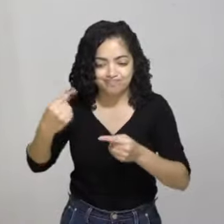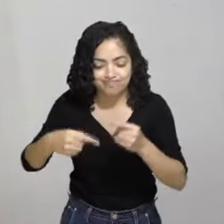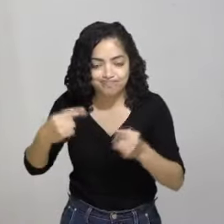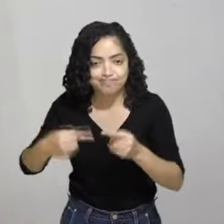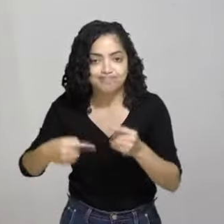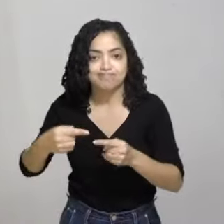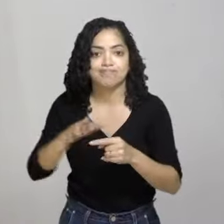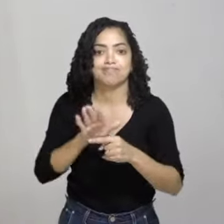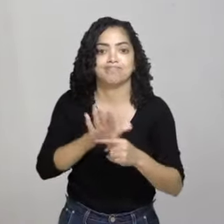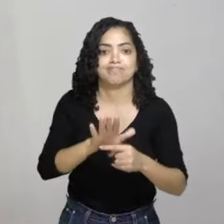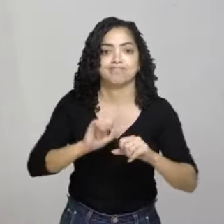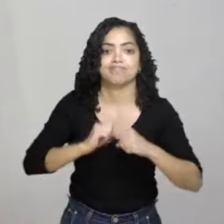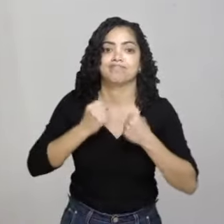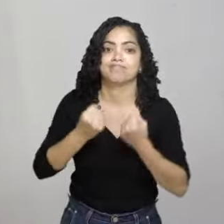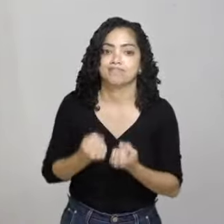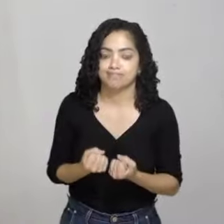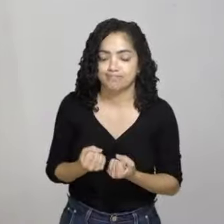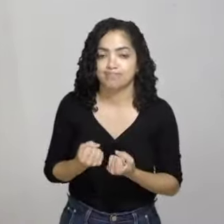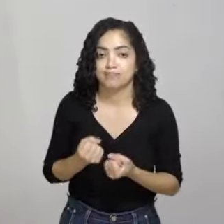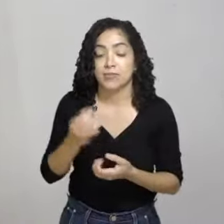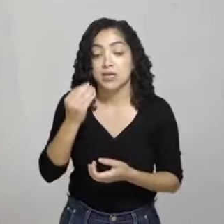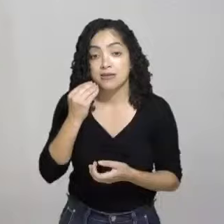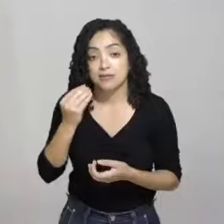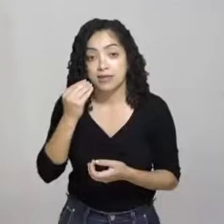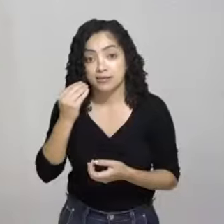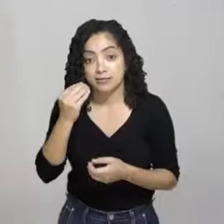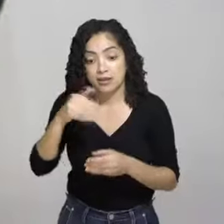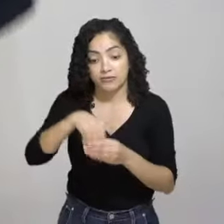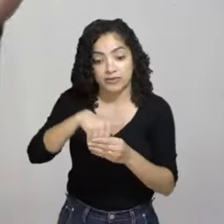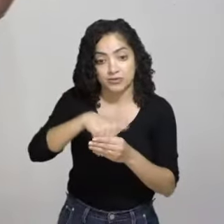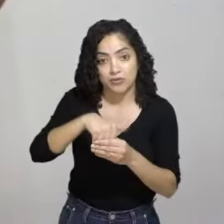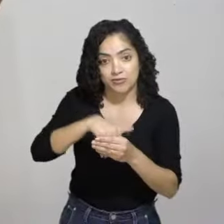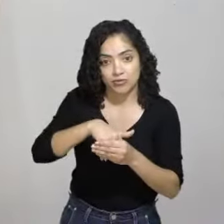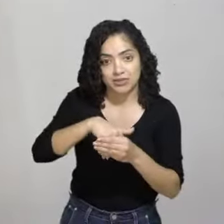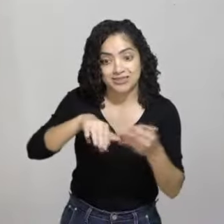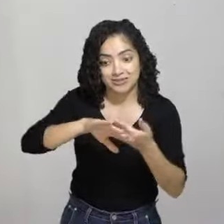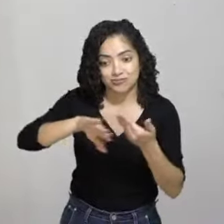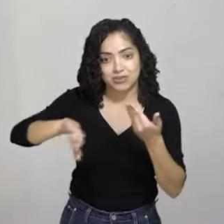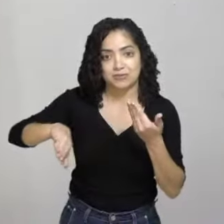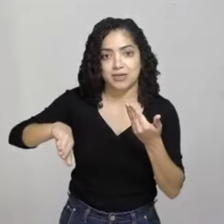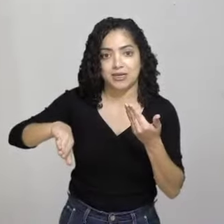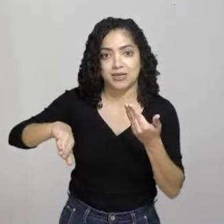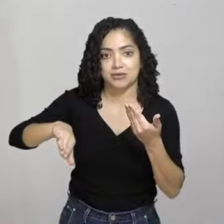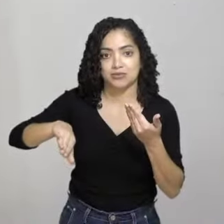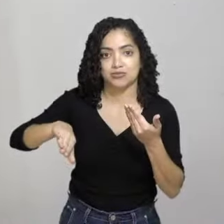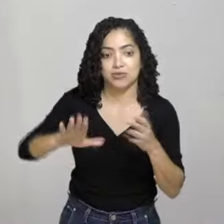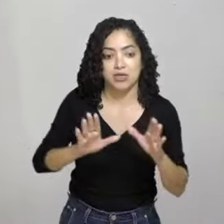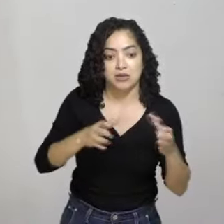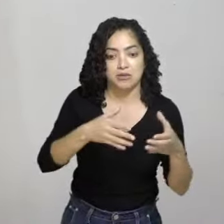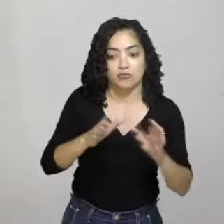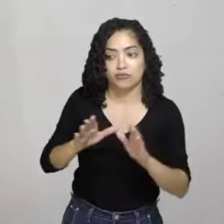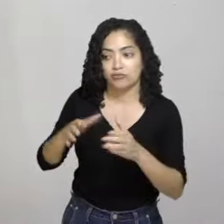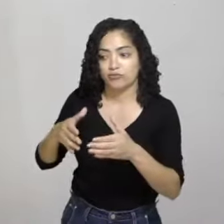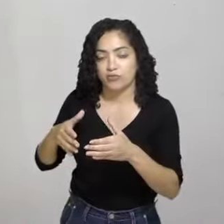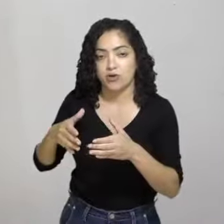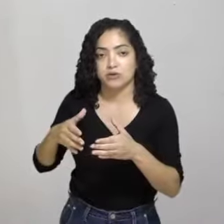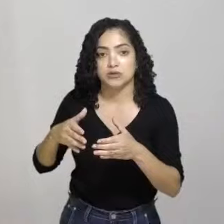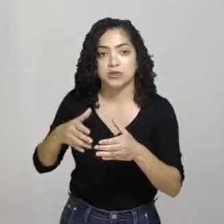um esforço de tentar fazer uma votação desmembrada. Vota a contribuição